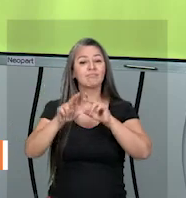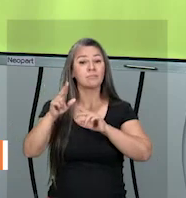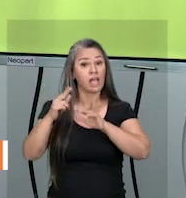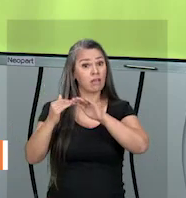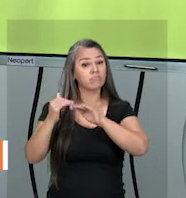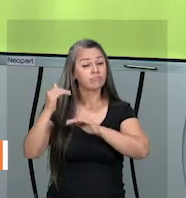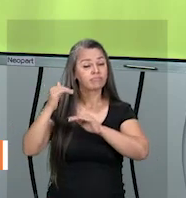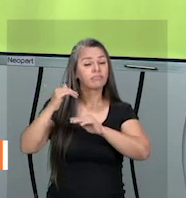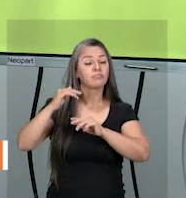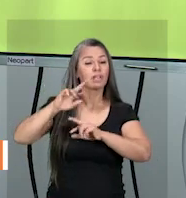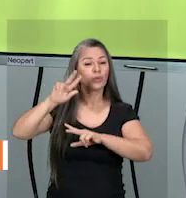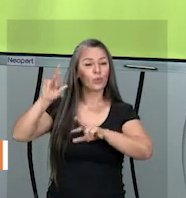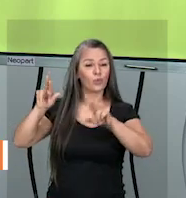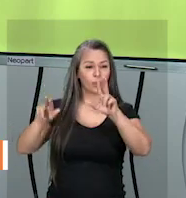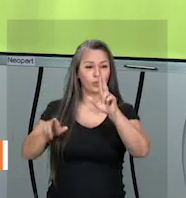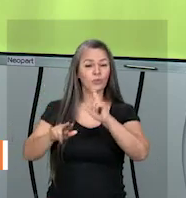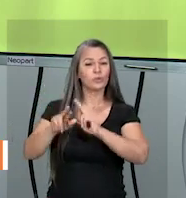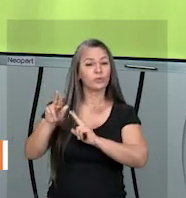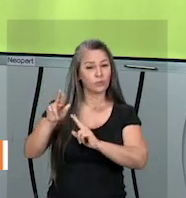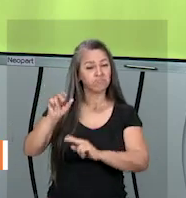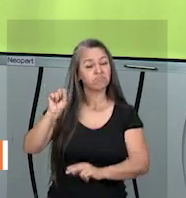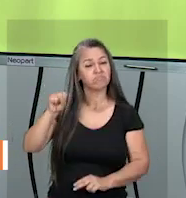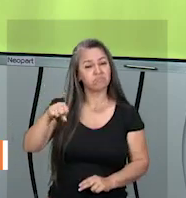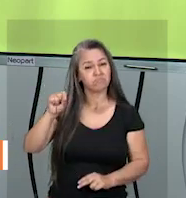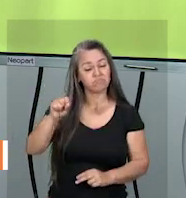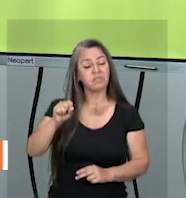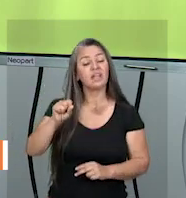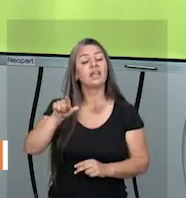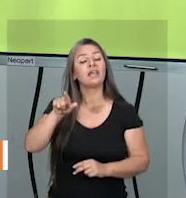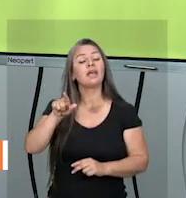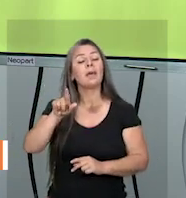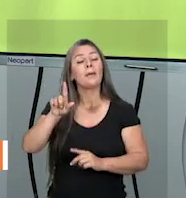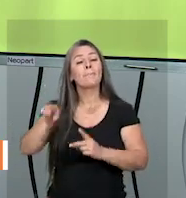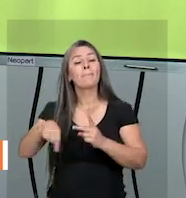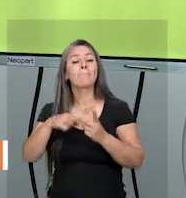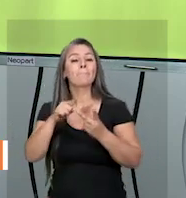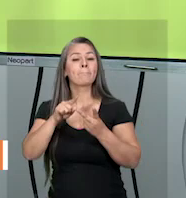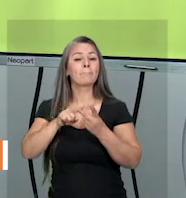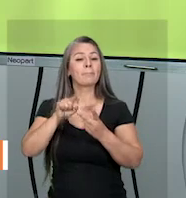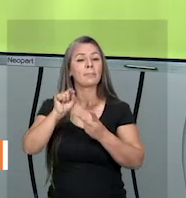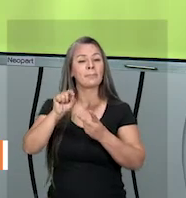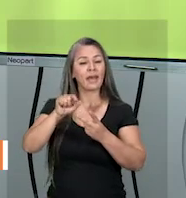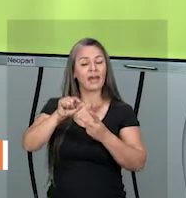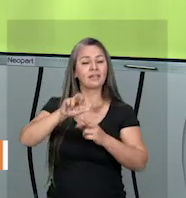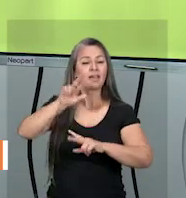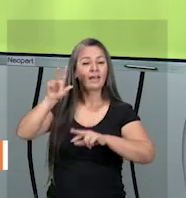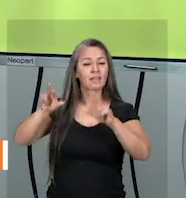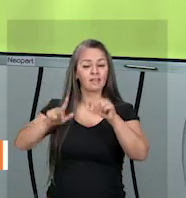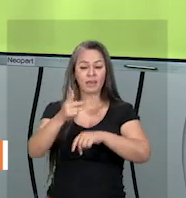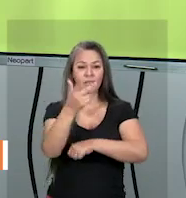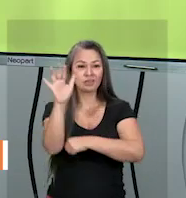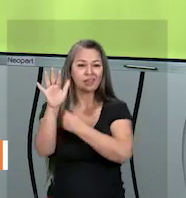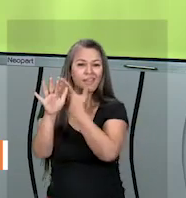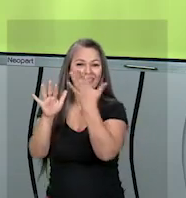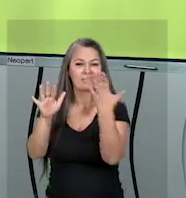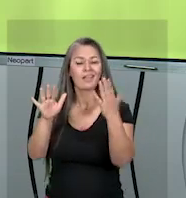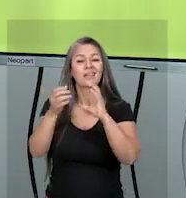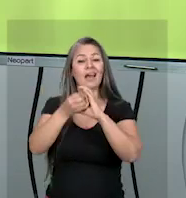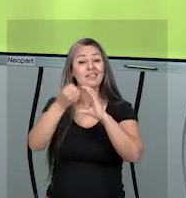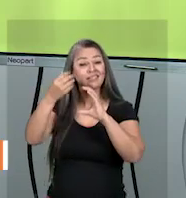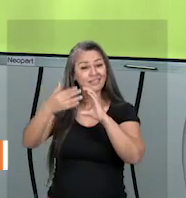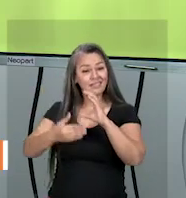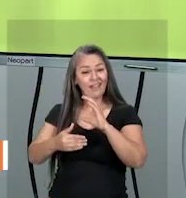espaço geográfico da África, né? E principalmente falar sobre essa regionalização e os aspectos físicos naturais aí importantíssimos